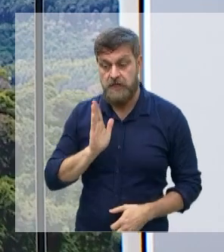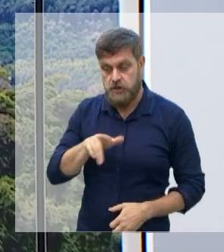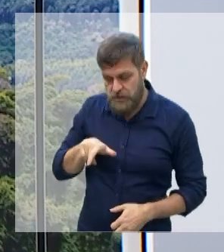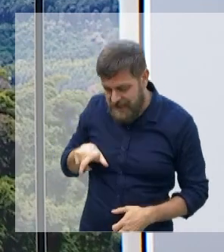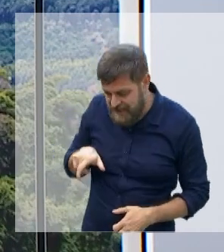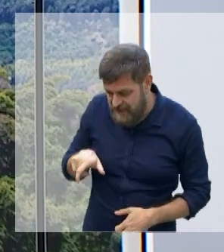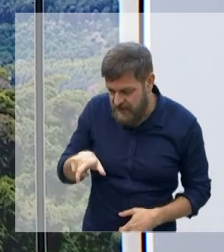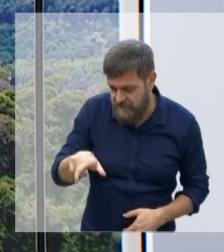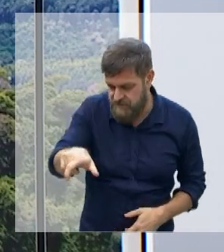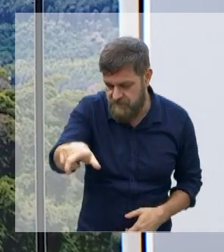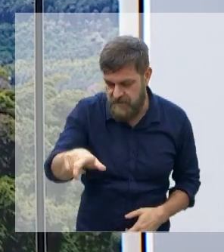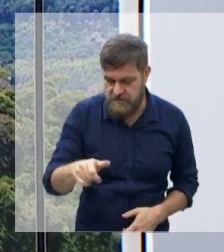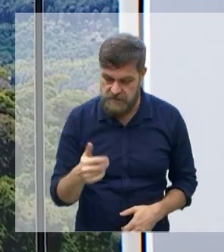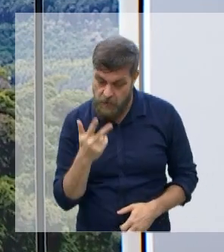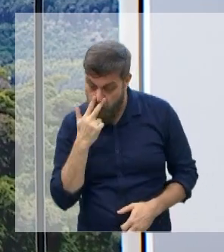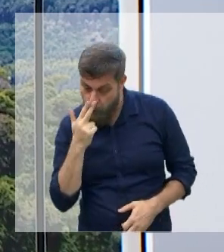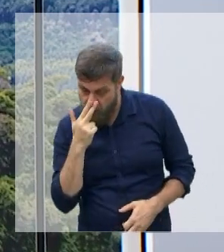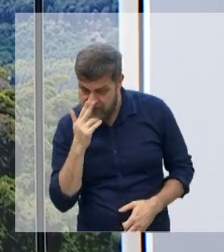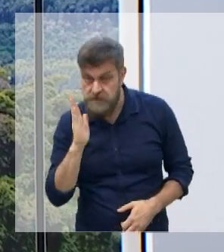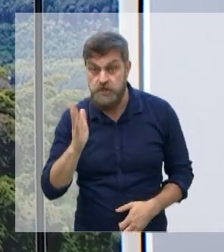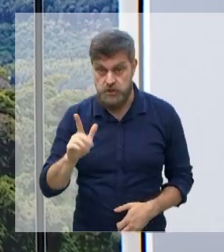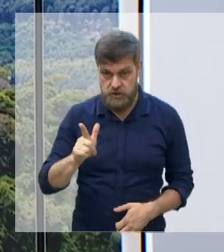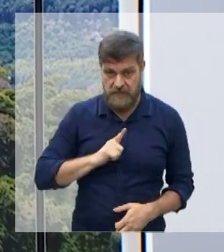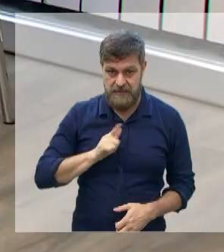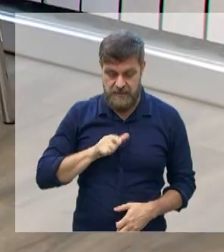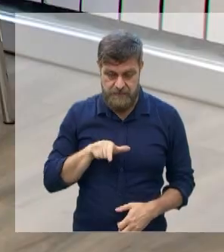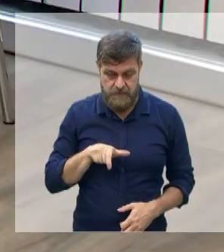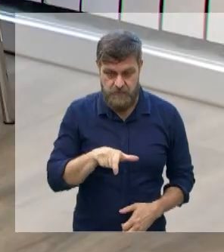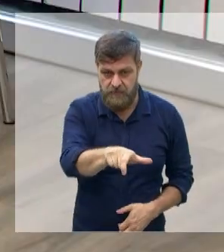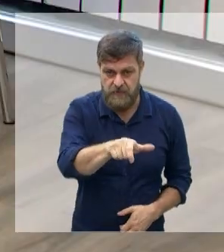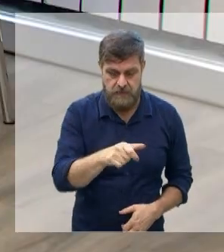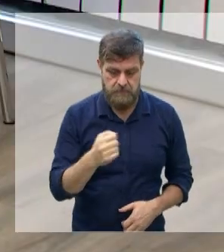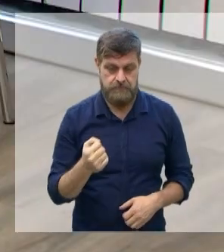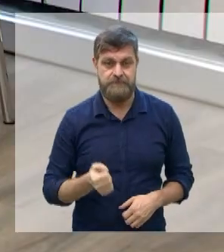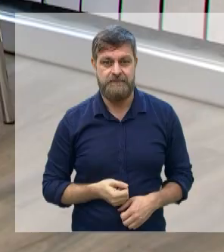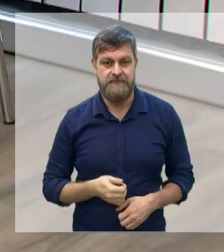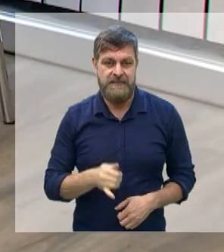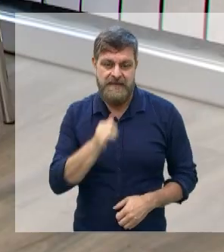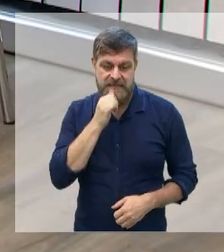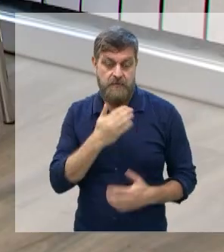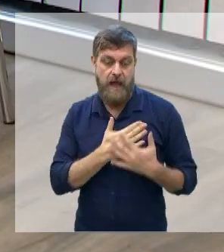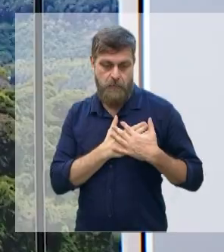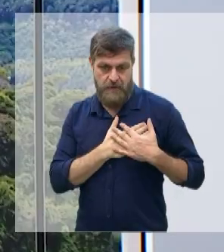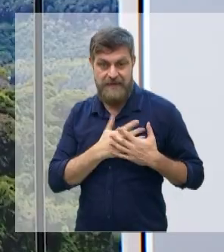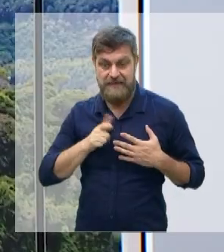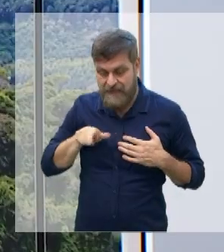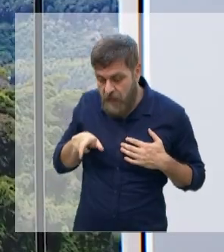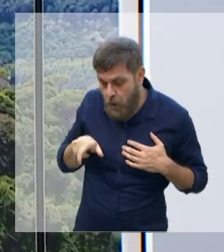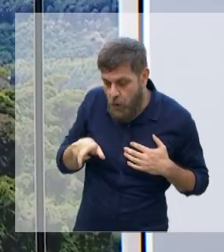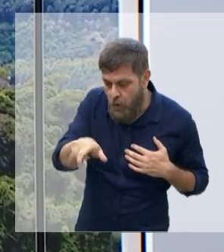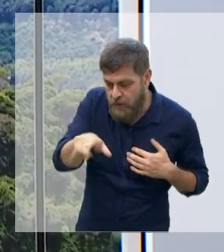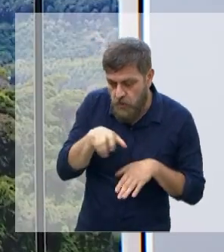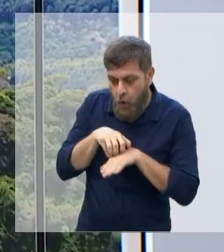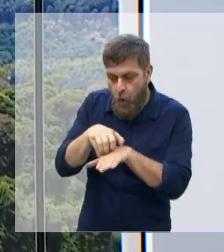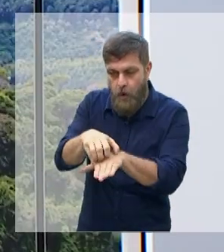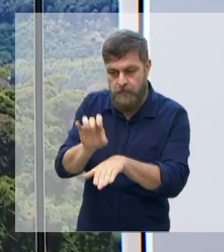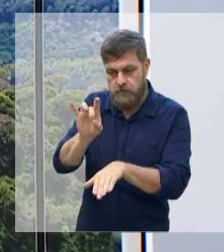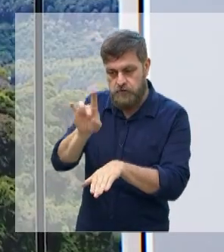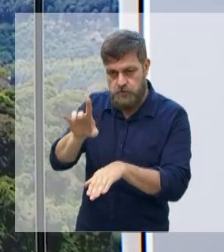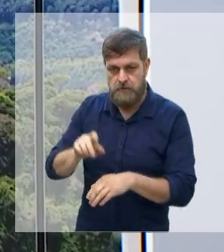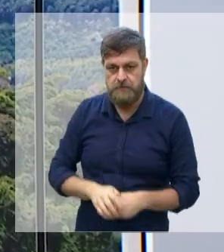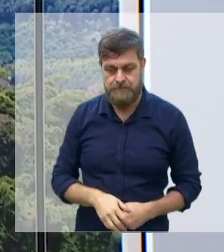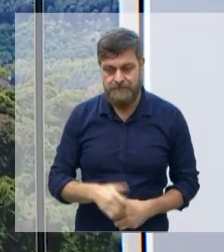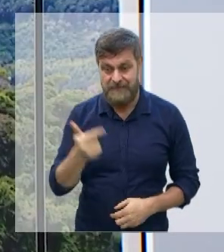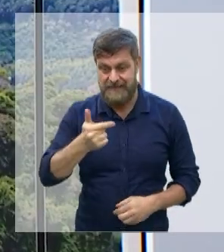então aí temos uma semelhança então é um corredor amanhã em exclusivo por exemplo tá um corredor exclusivo segunda característica